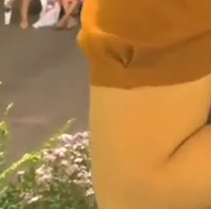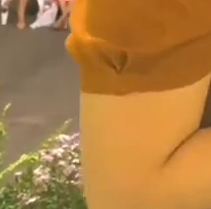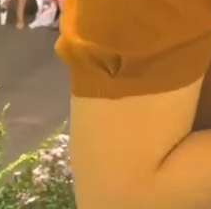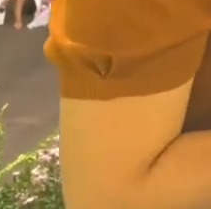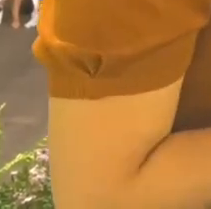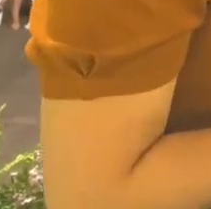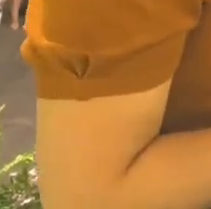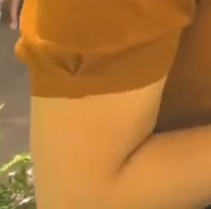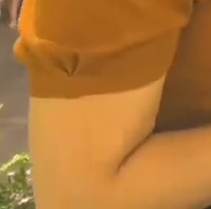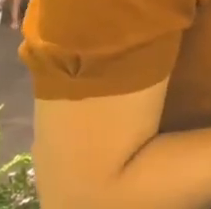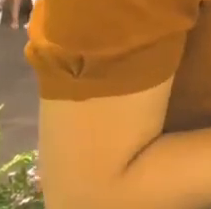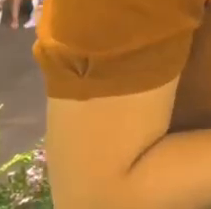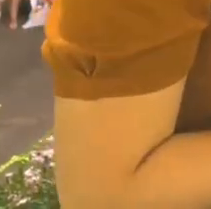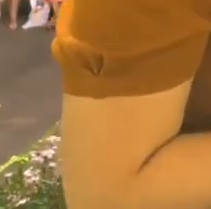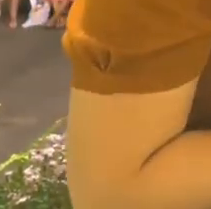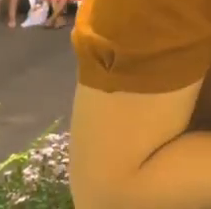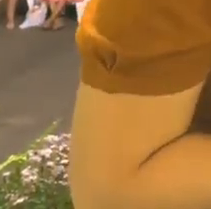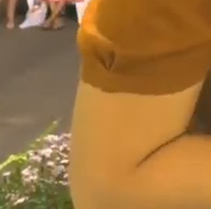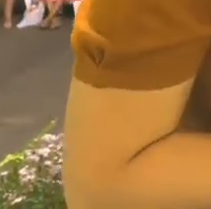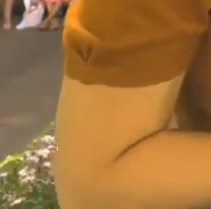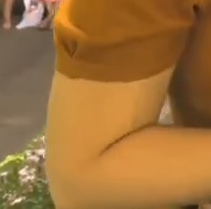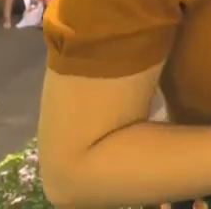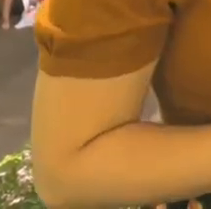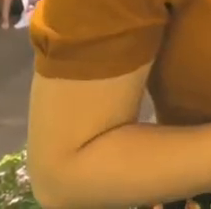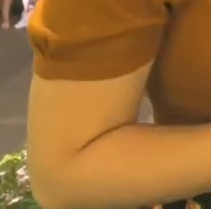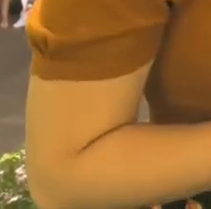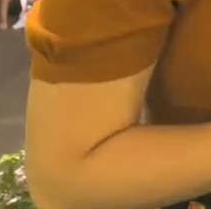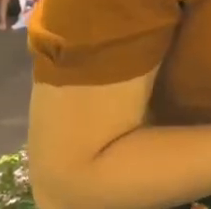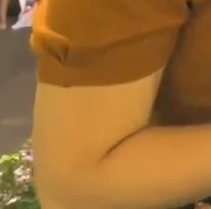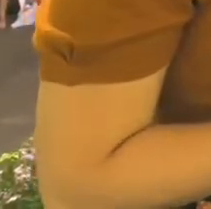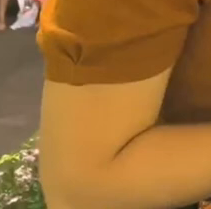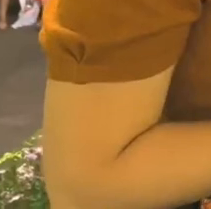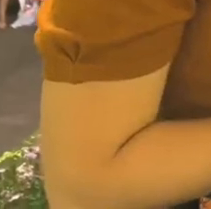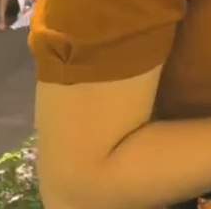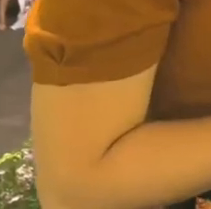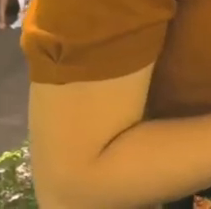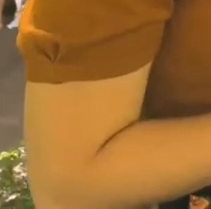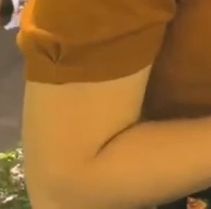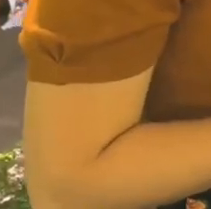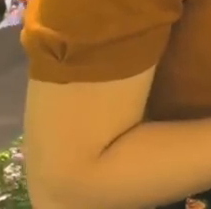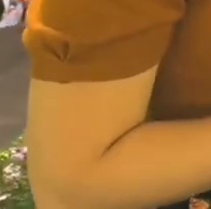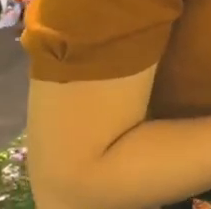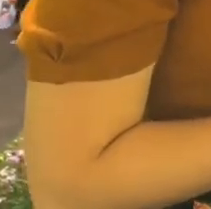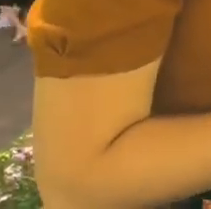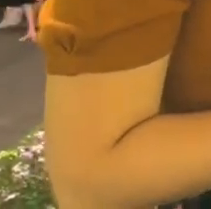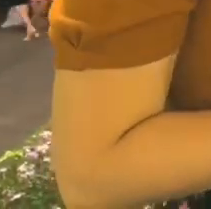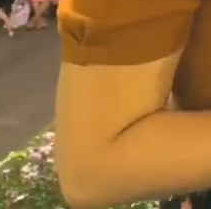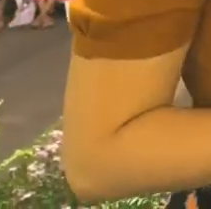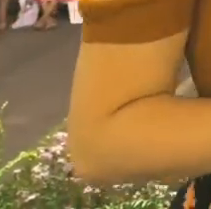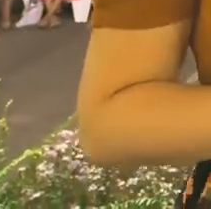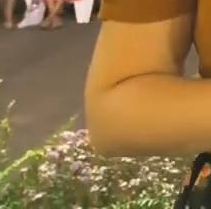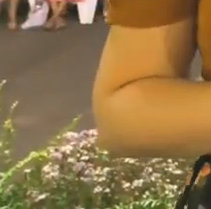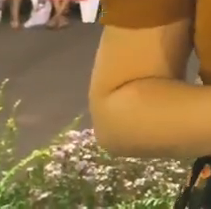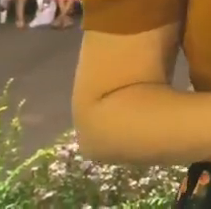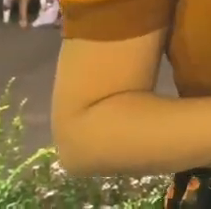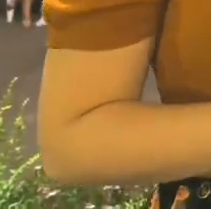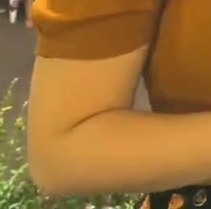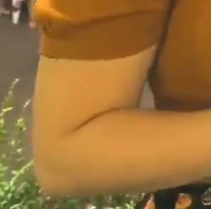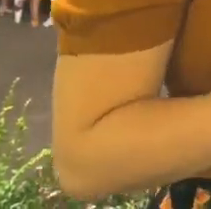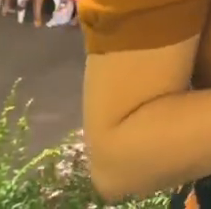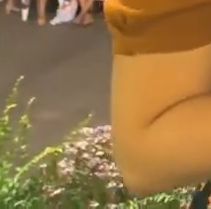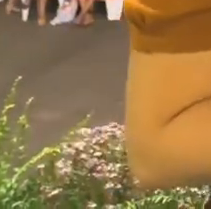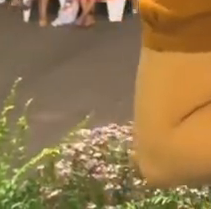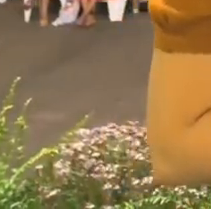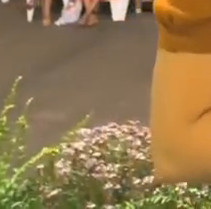tenho certeza que ainda temos muito para viver no domingo muitos pessoas que estão de fora podem vir participar